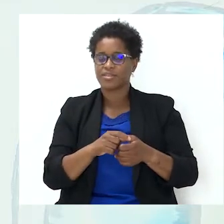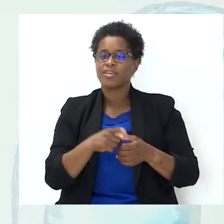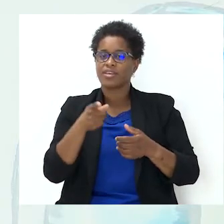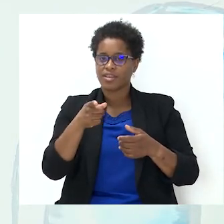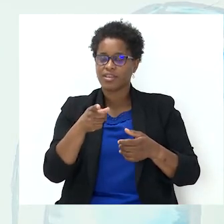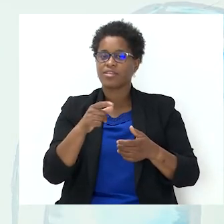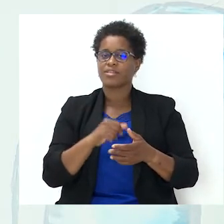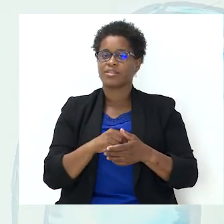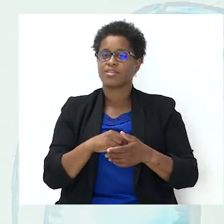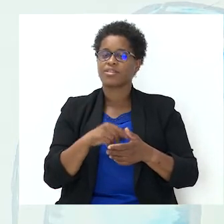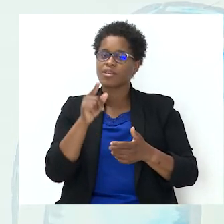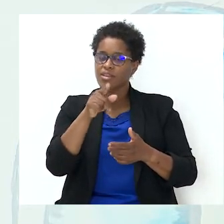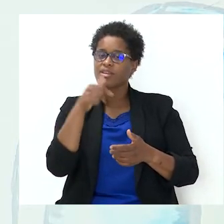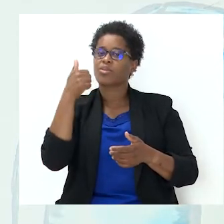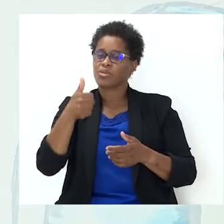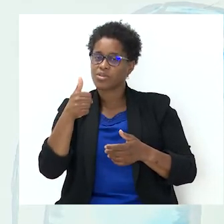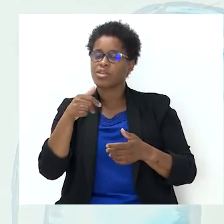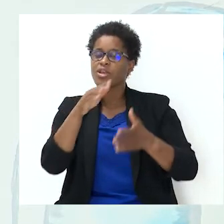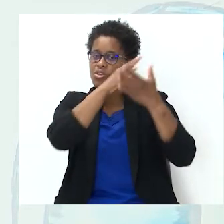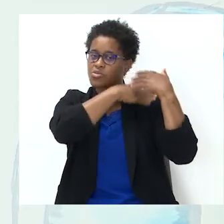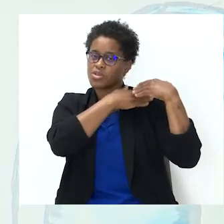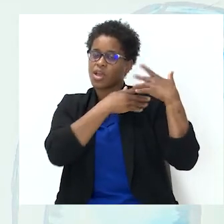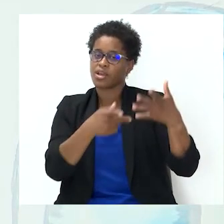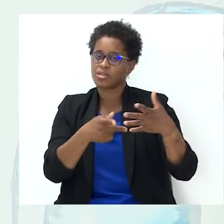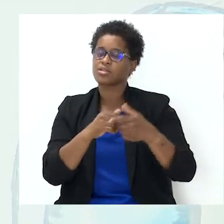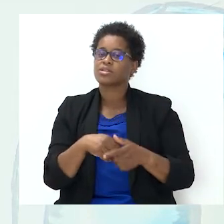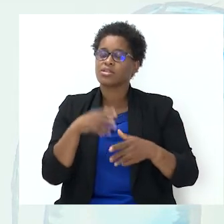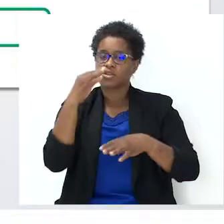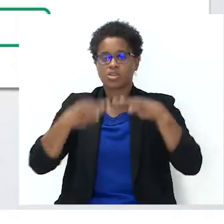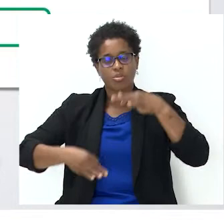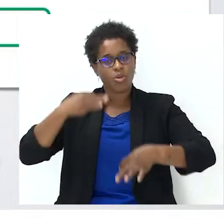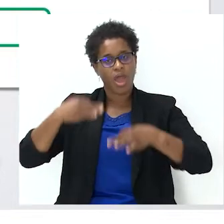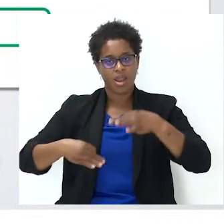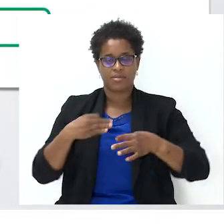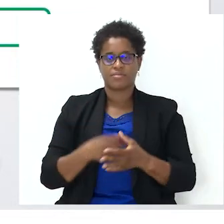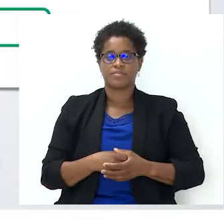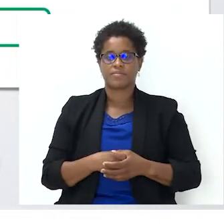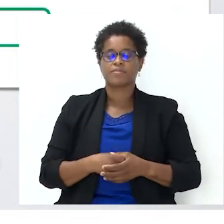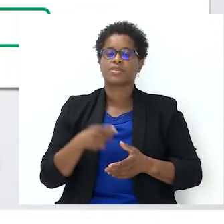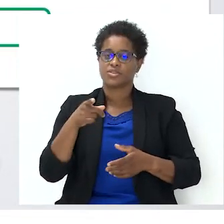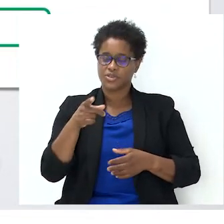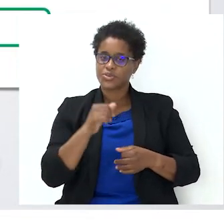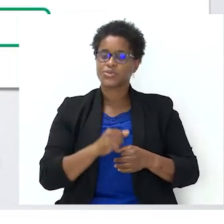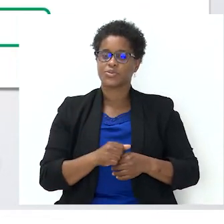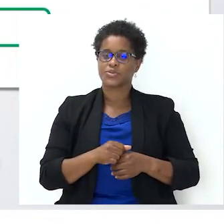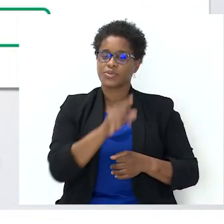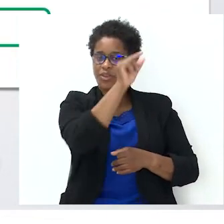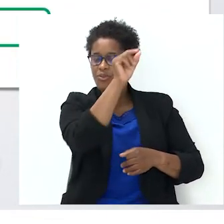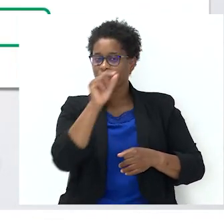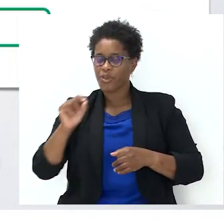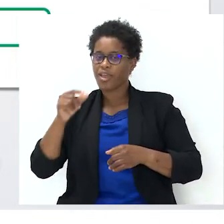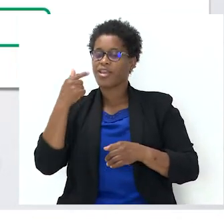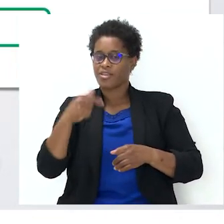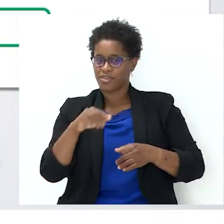que corresponde à função do tribunal? Isso! O tribunal tem